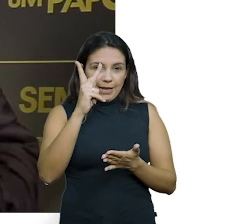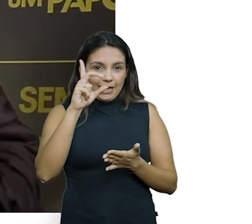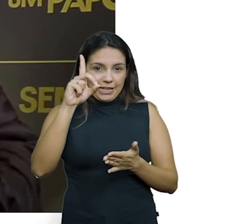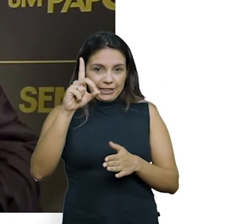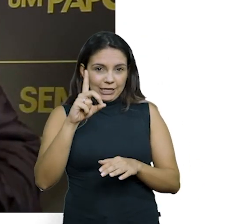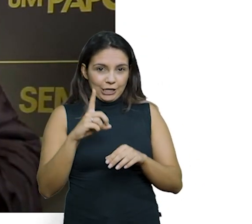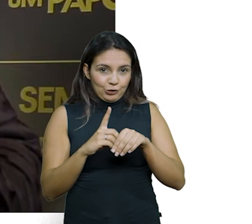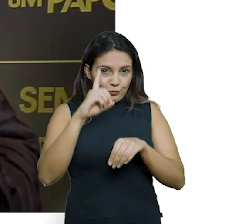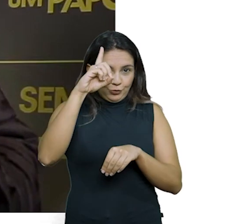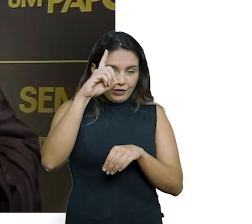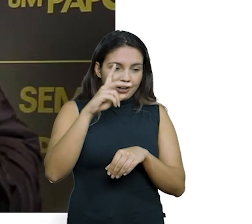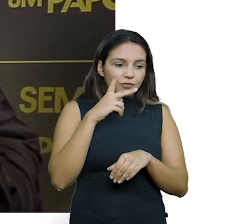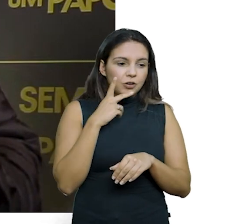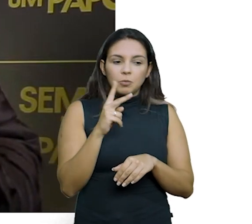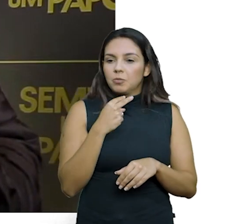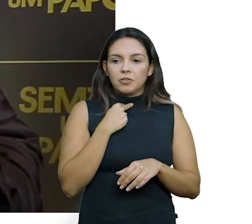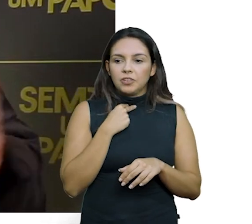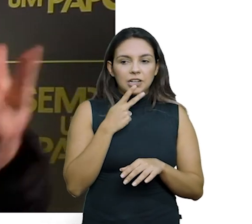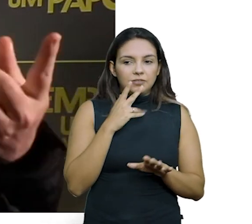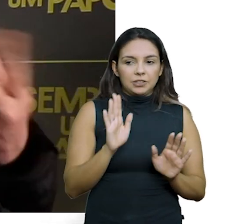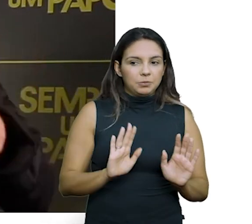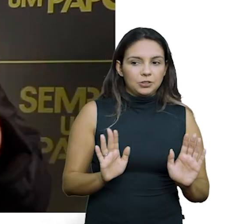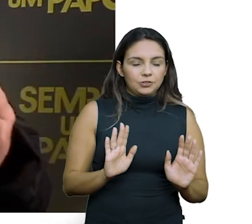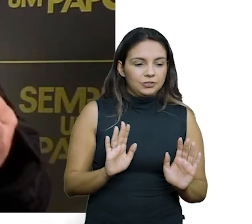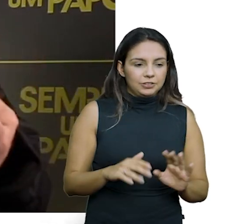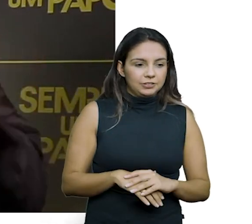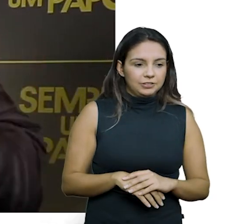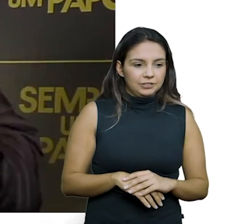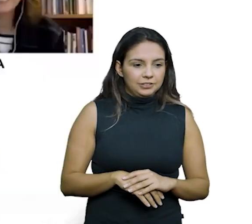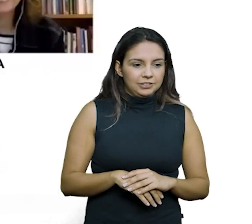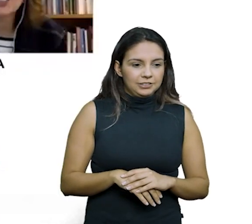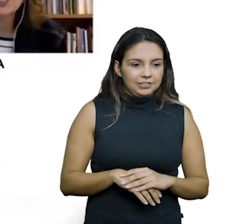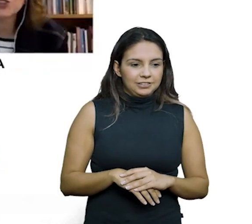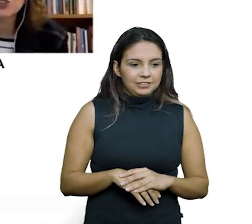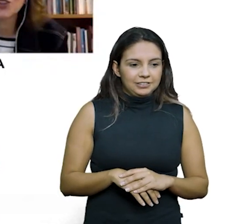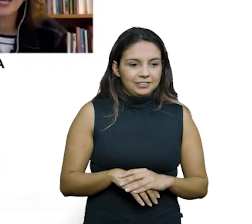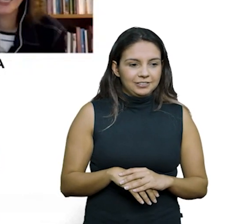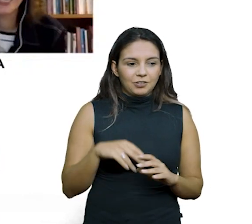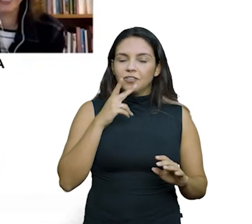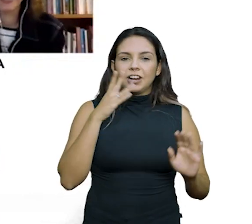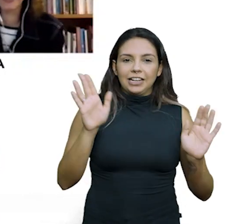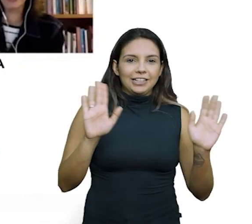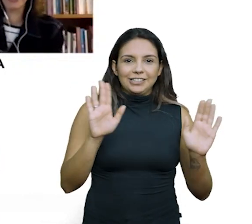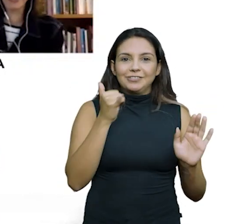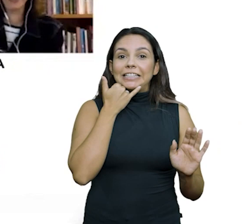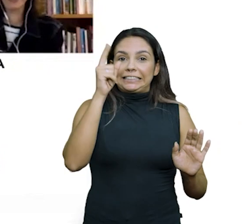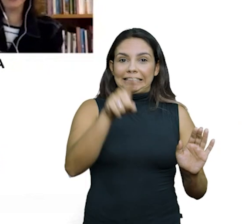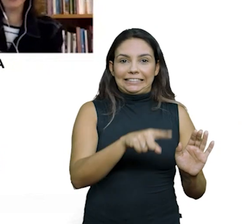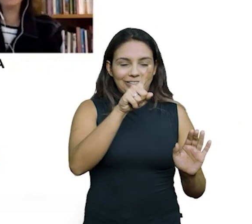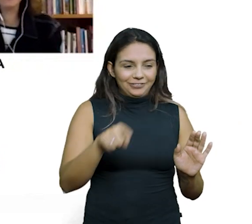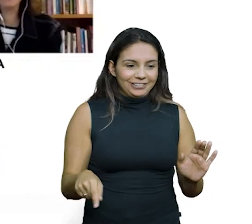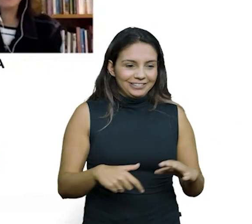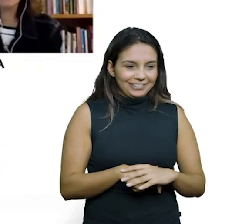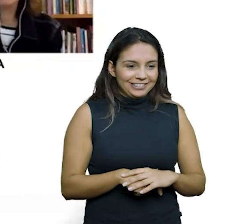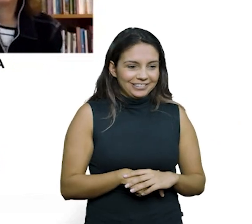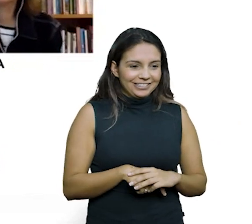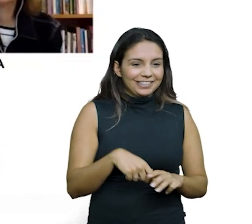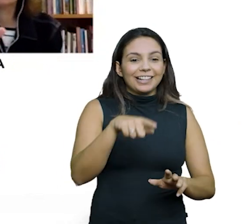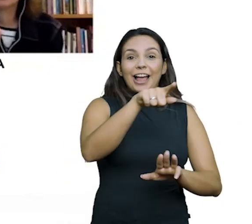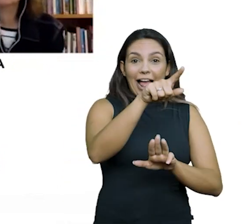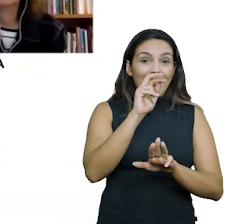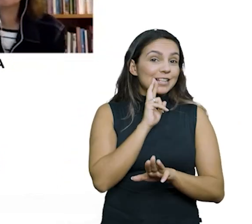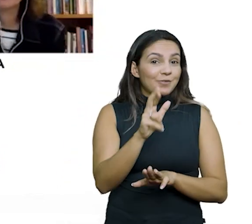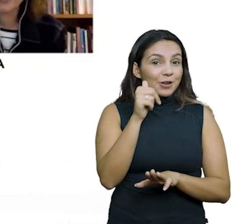doutorado. A gente não pode falar isso hoje não, né? Depois da história do cara ali, não vou falar isso não. Retiro isso. Eu não tenho, eu